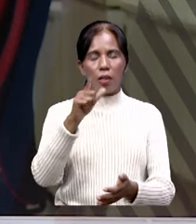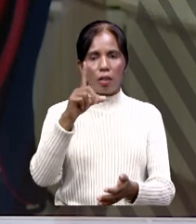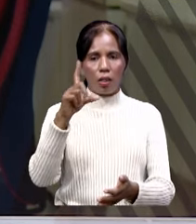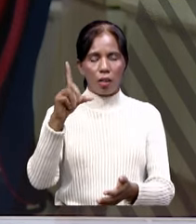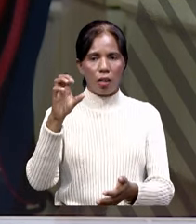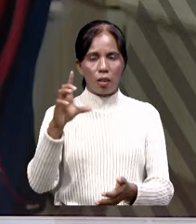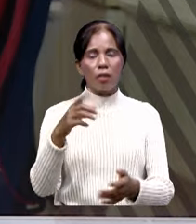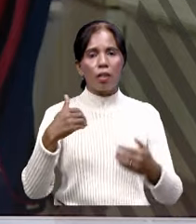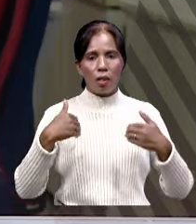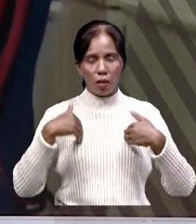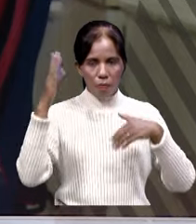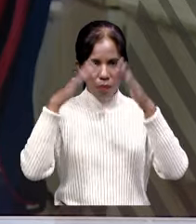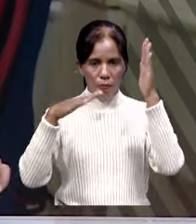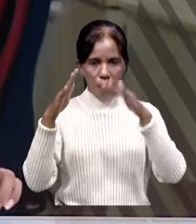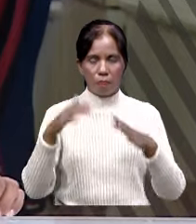irá problema.